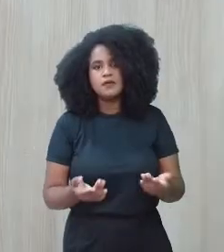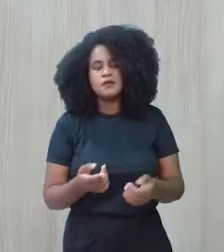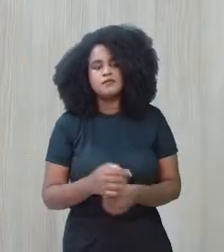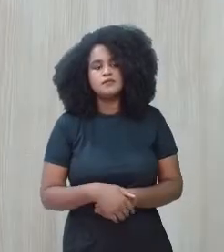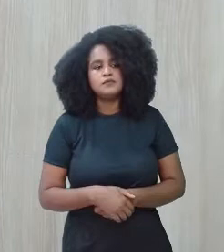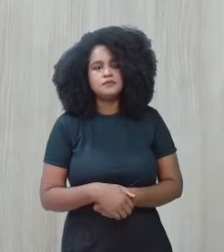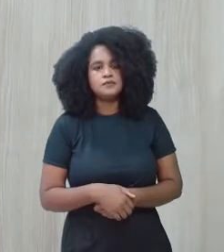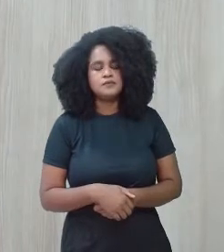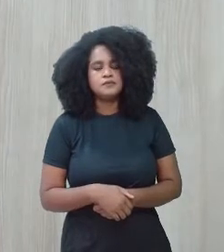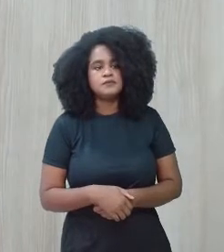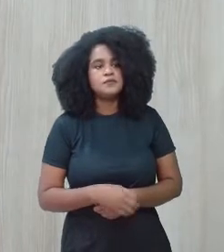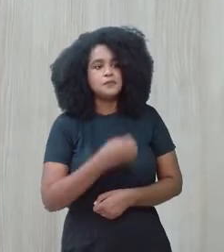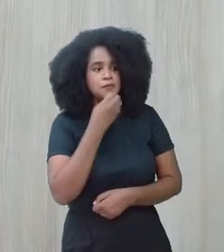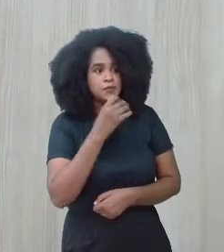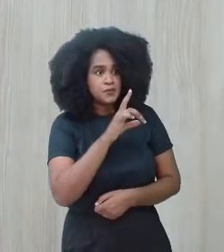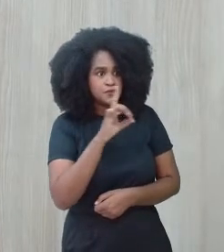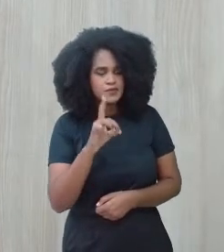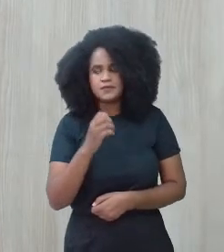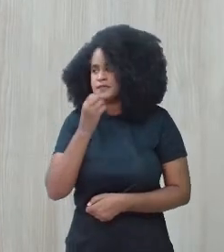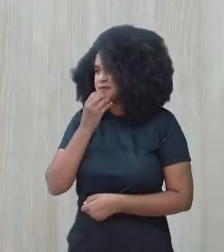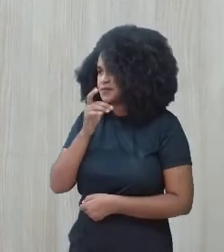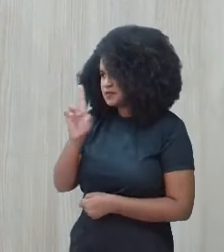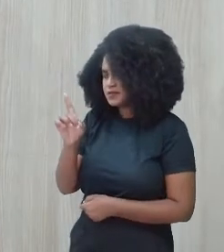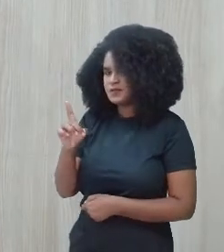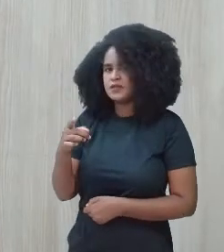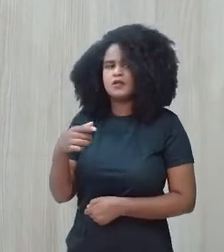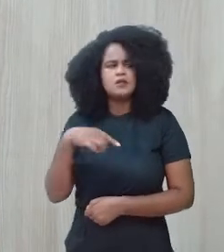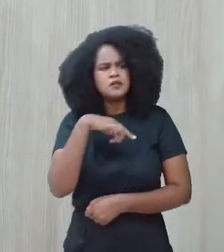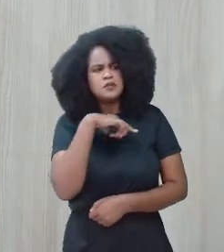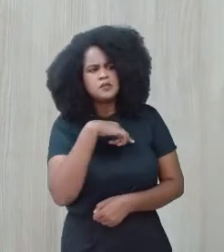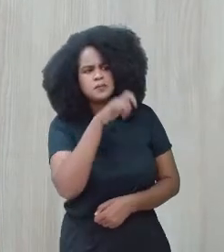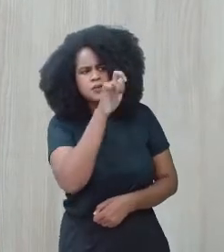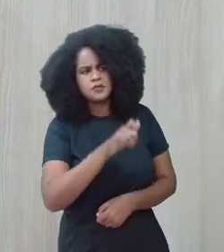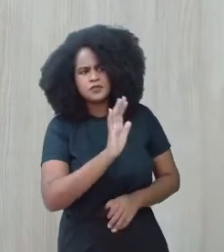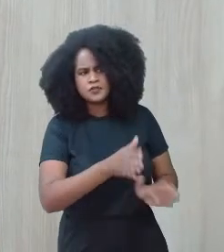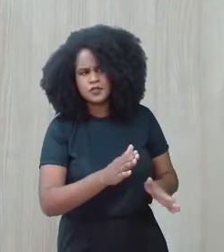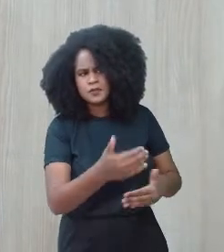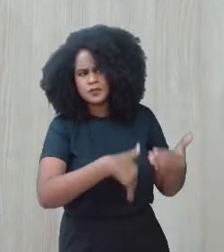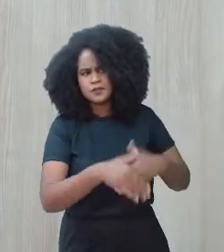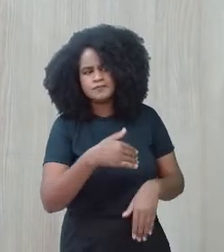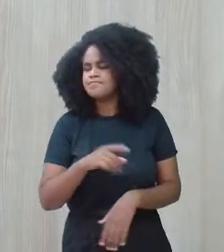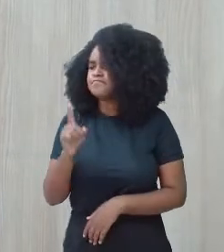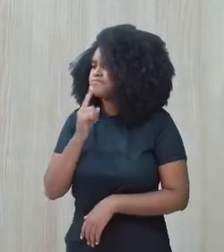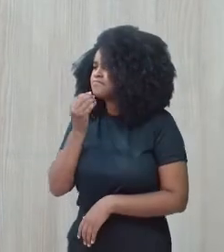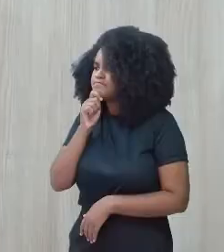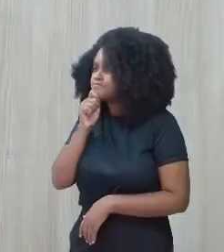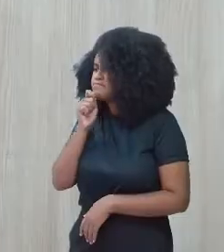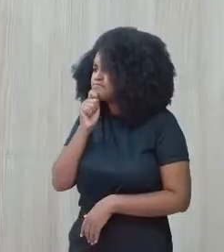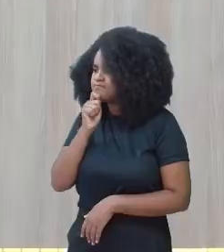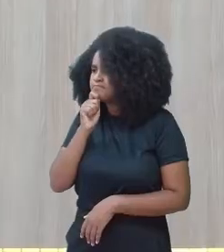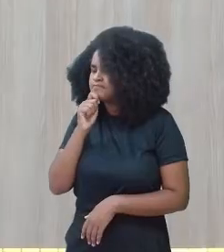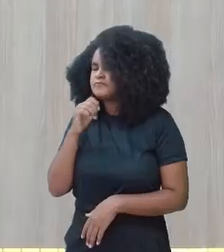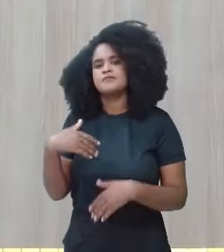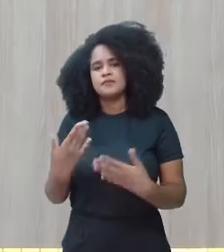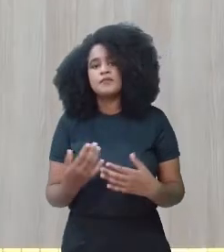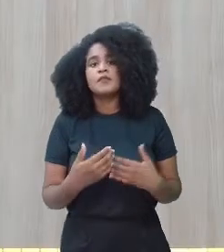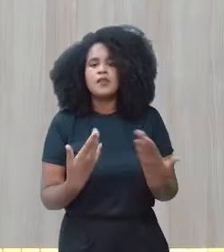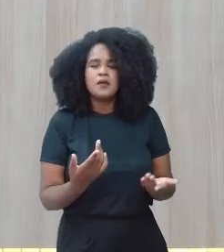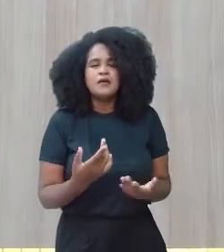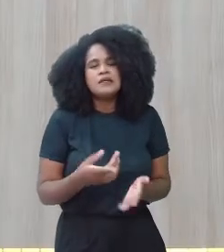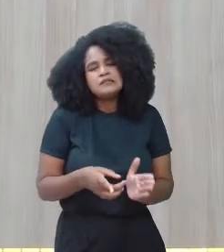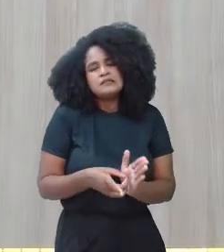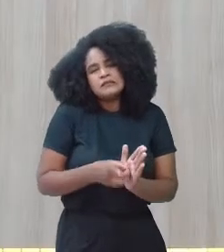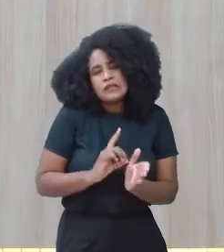dia. Tem alguém já por aí, não? Não apareceu Pronto. Ninguém. Cedinho, né, gente? O pessoal está começando a chegar, tá